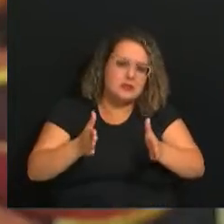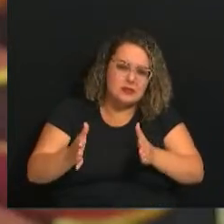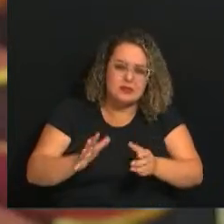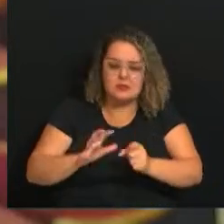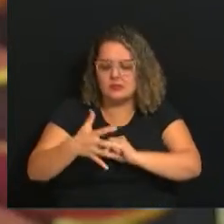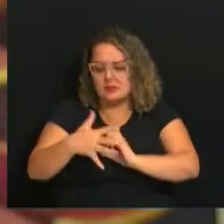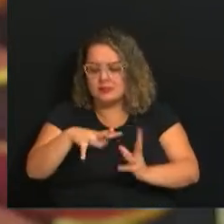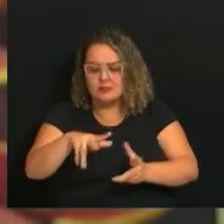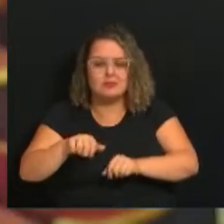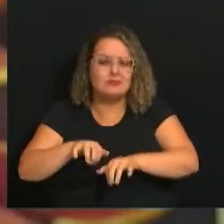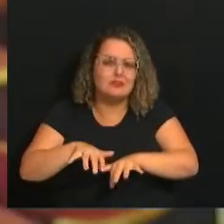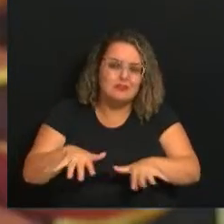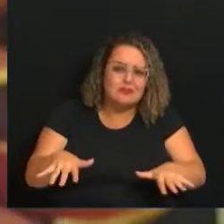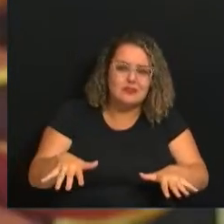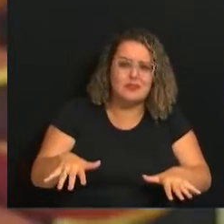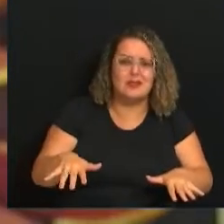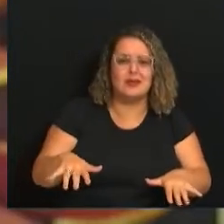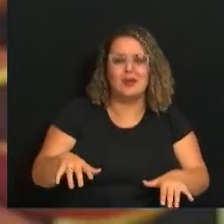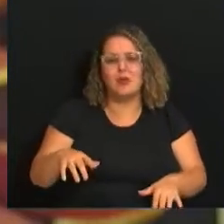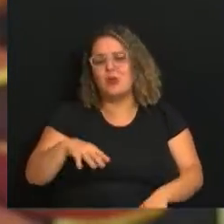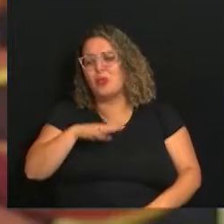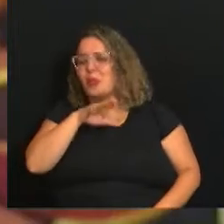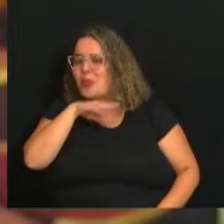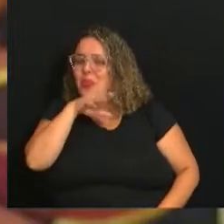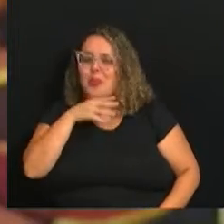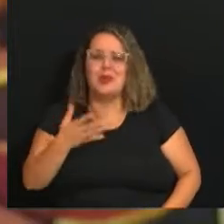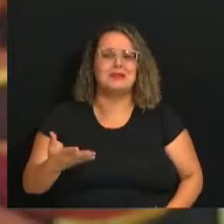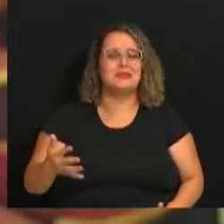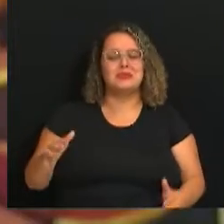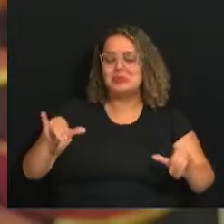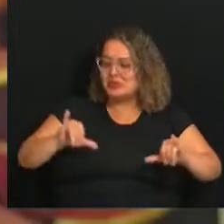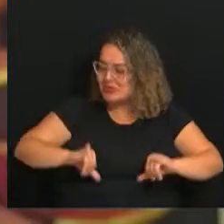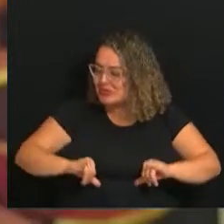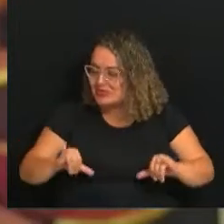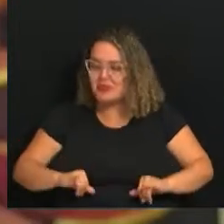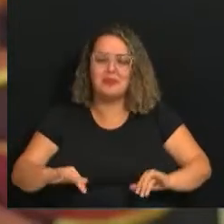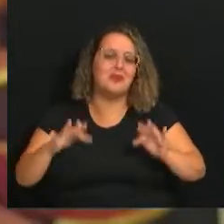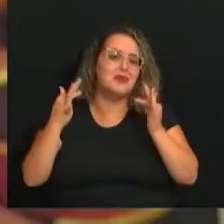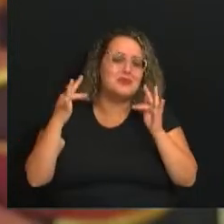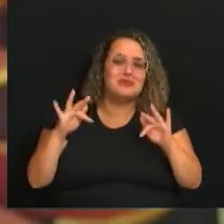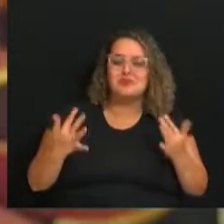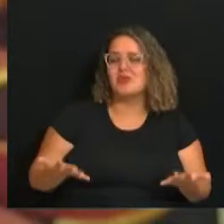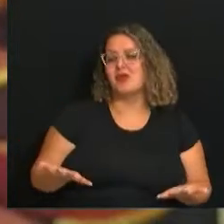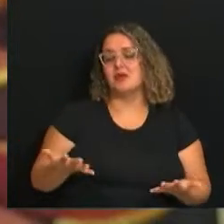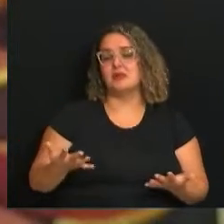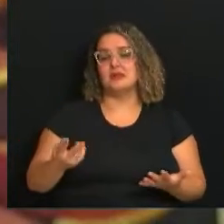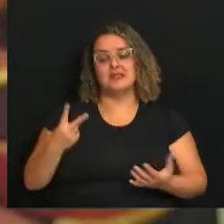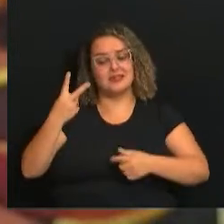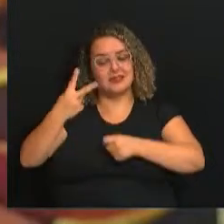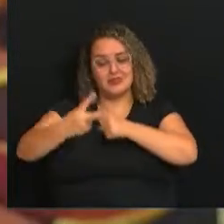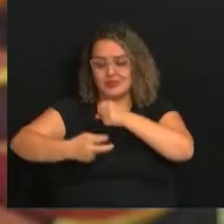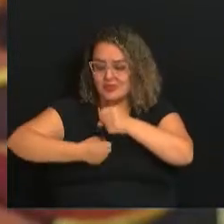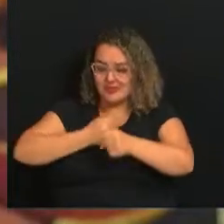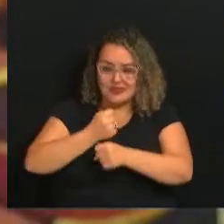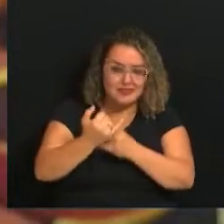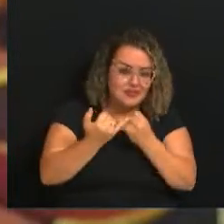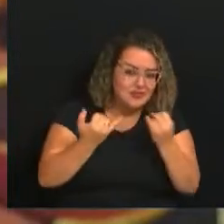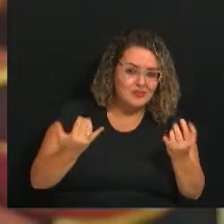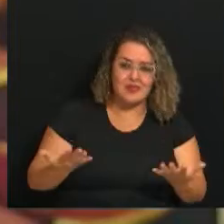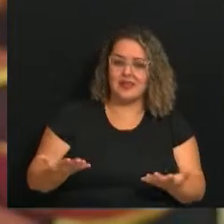também, muito importante, essa ferramenta de comunicação da cidade. E eu te agradeço aí por Legal, TC. nos dar essa